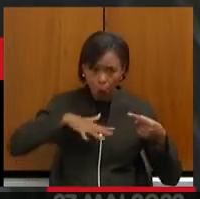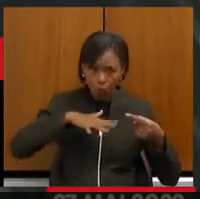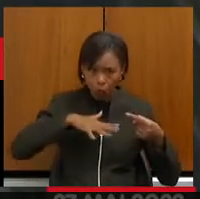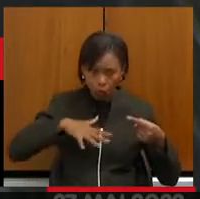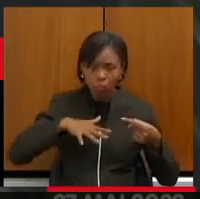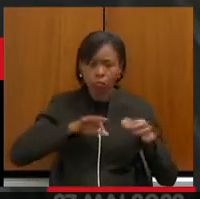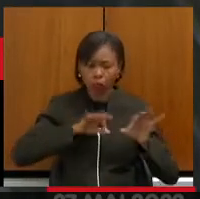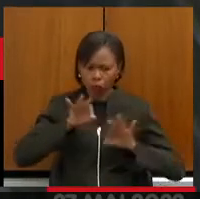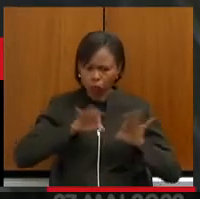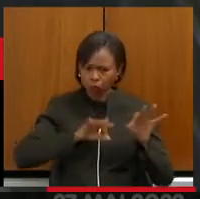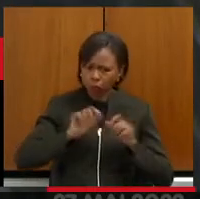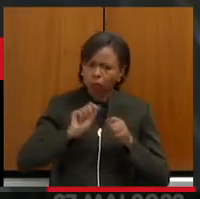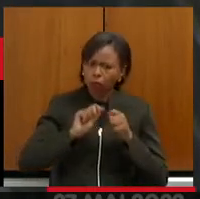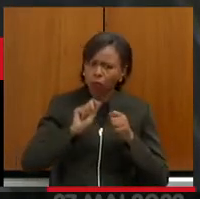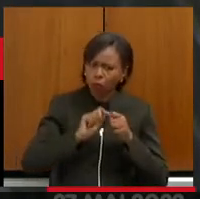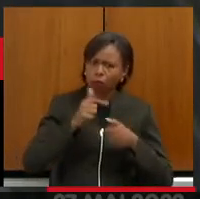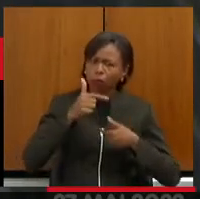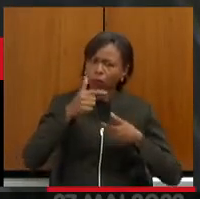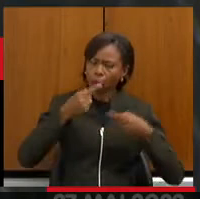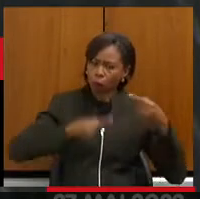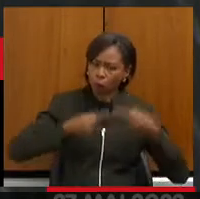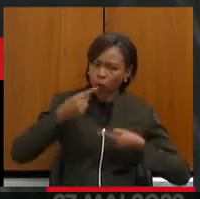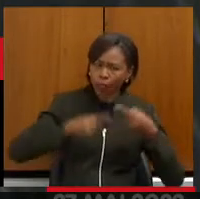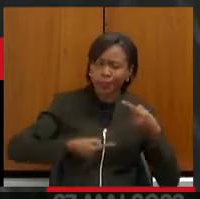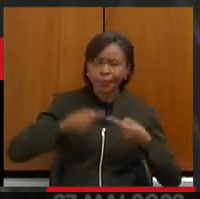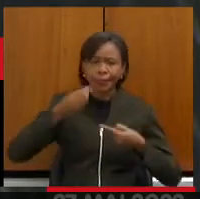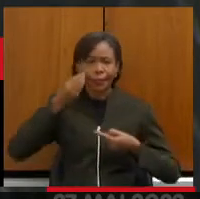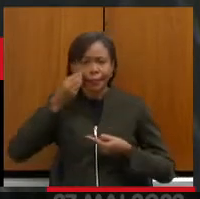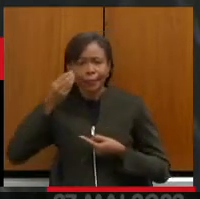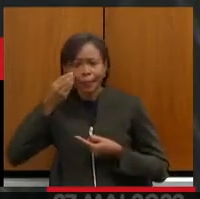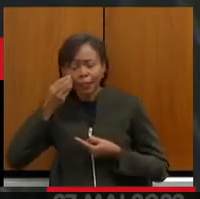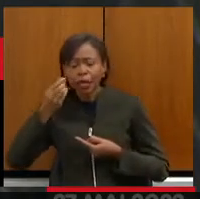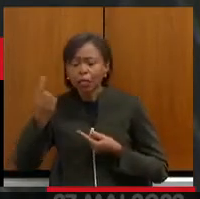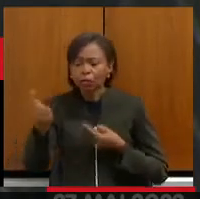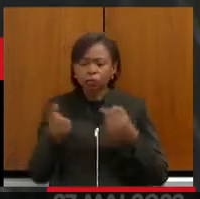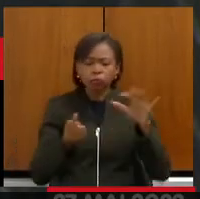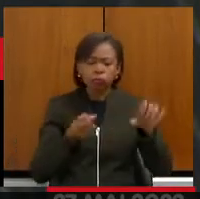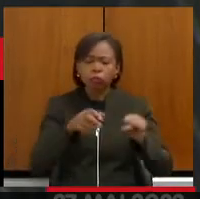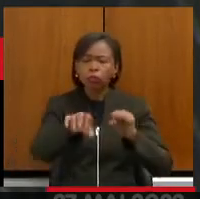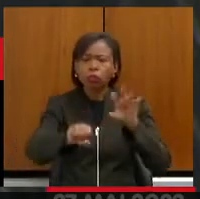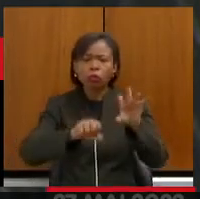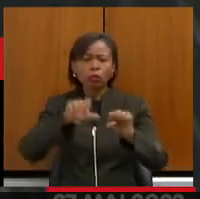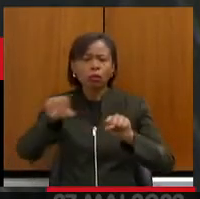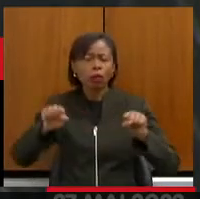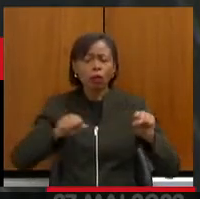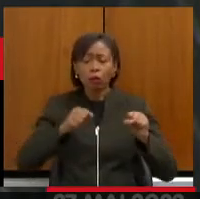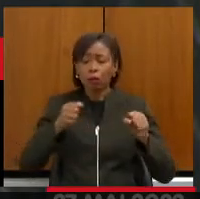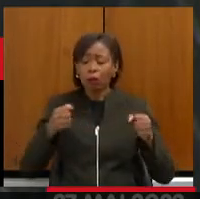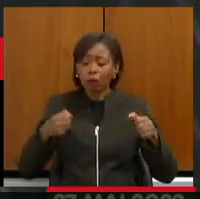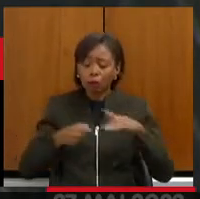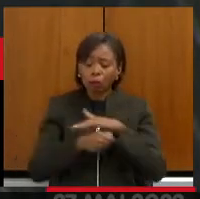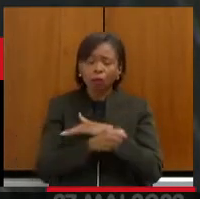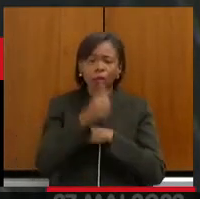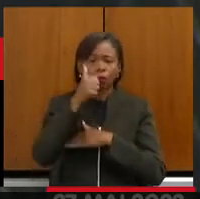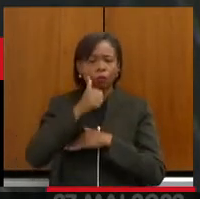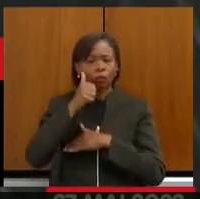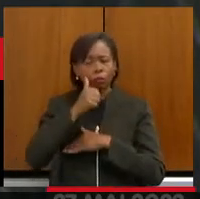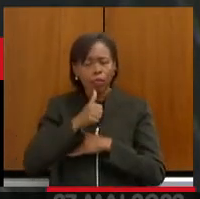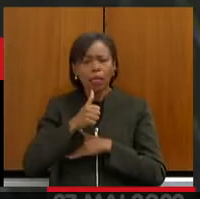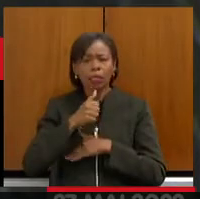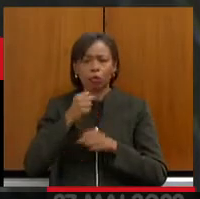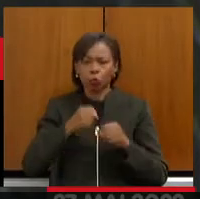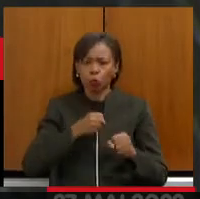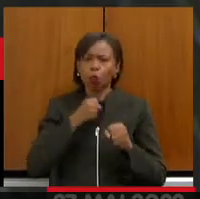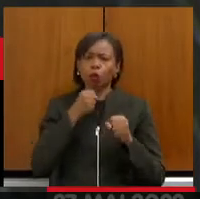são os mulheres que tentamos articular várias mulheres no poder e somos mulheres que tomamos